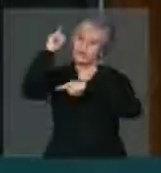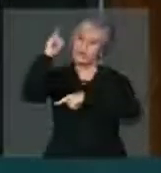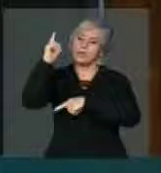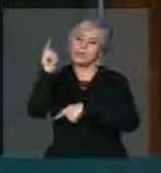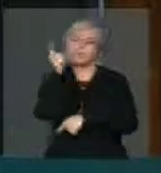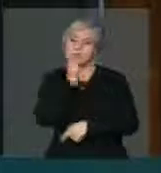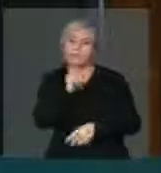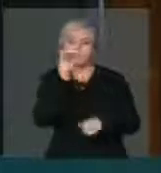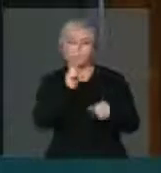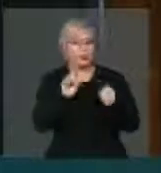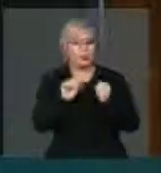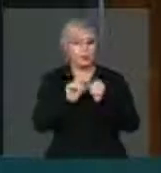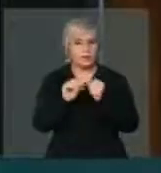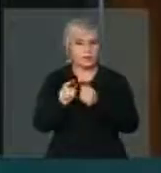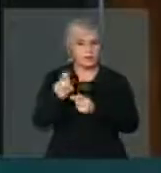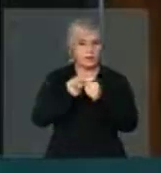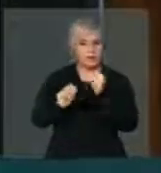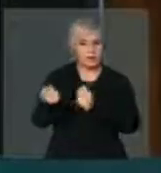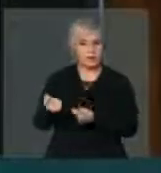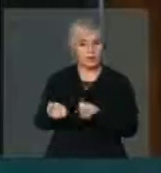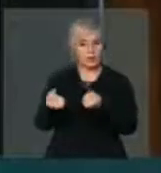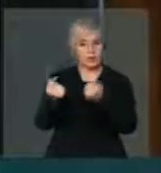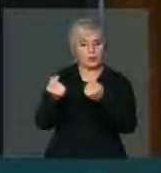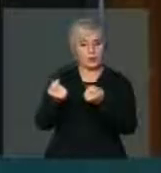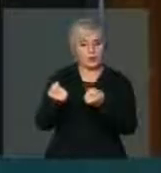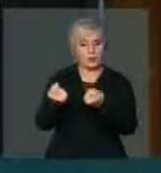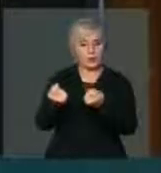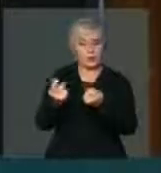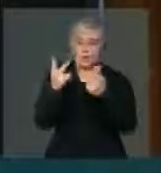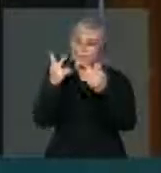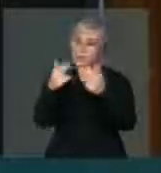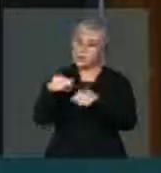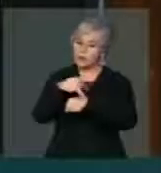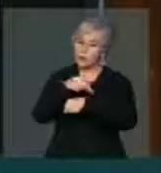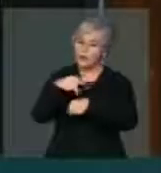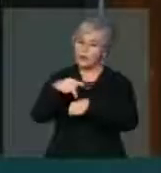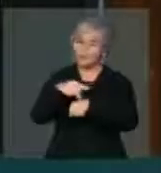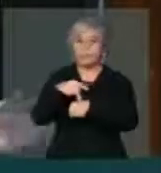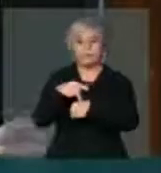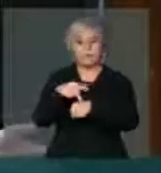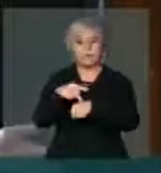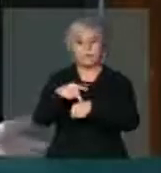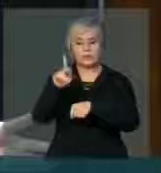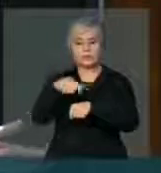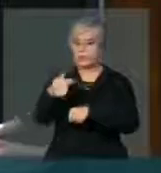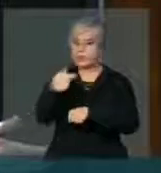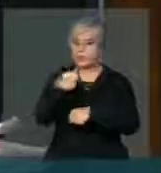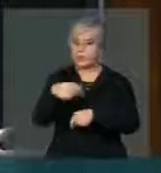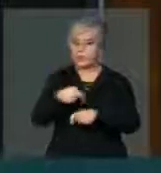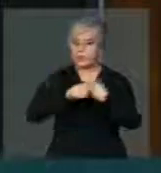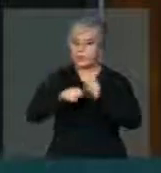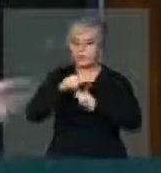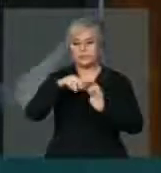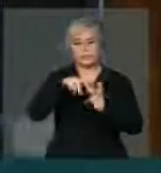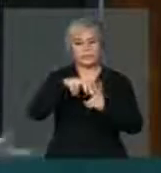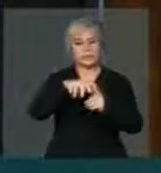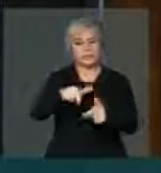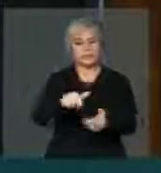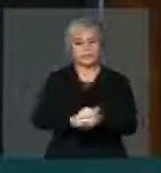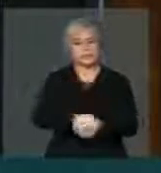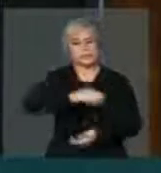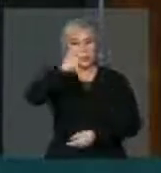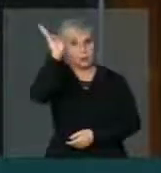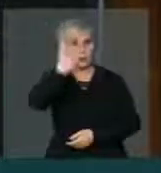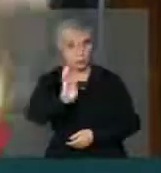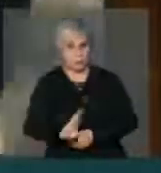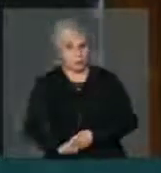que a gente possa ter uma economia na condição de um país que é a 7ª economia do mundo. Brasil,